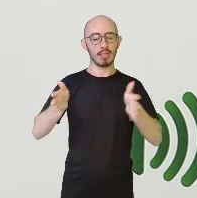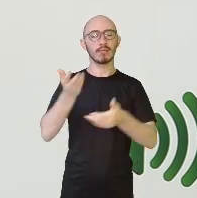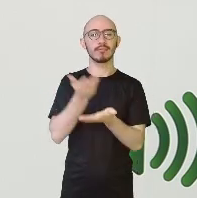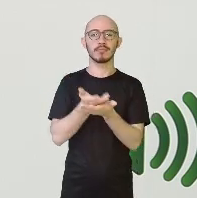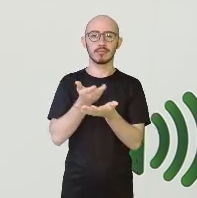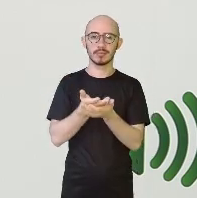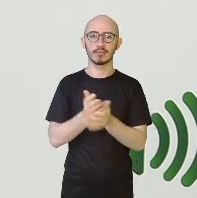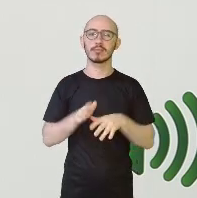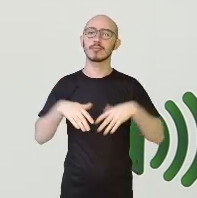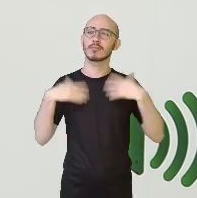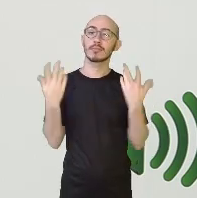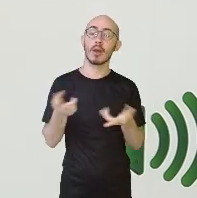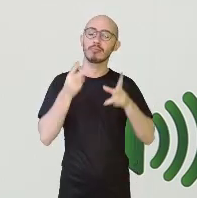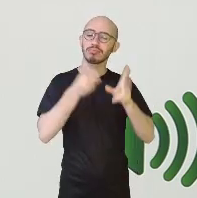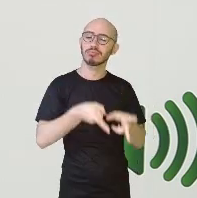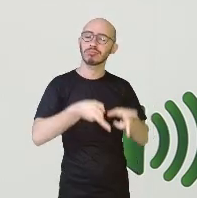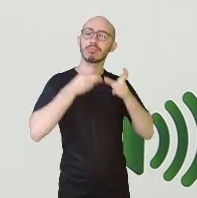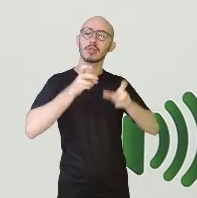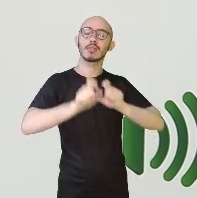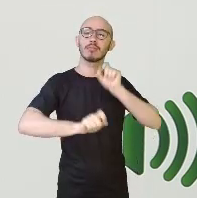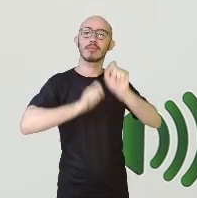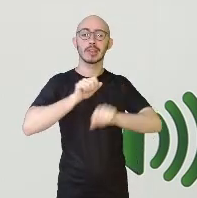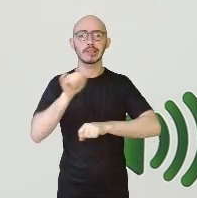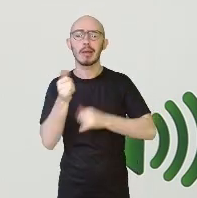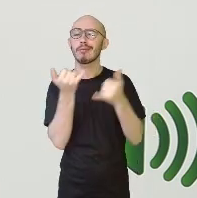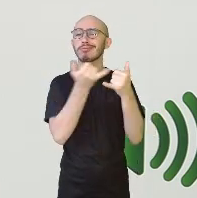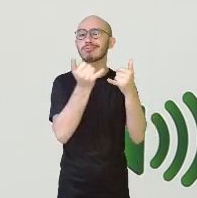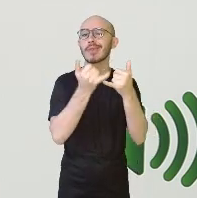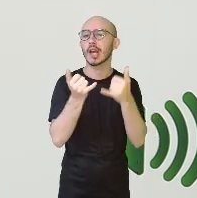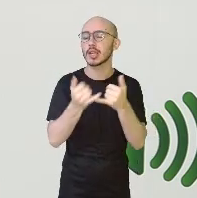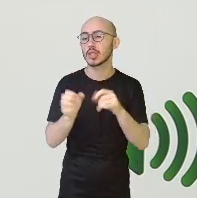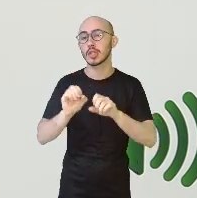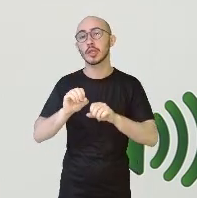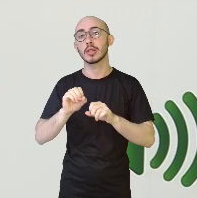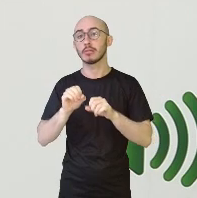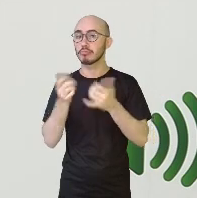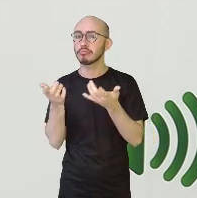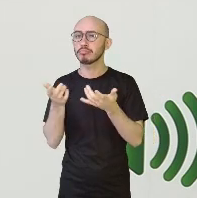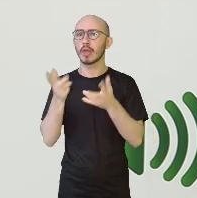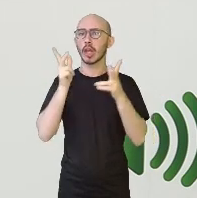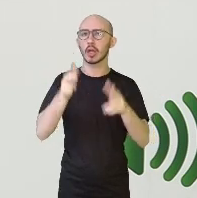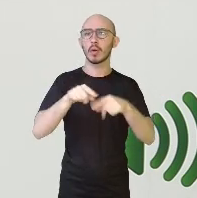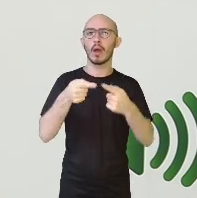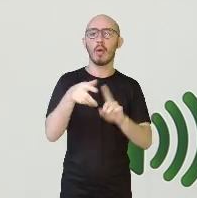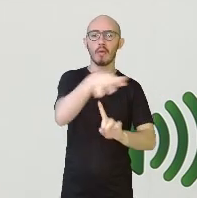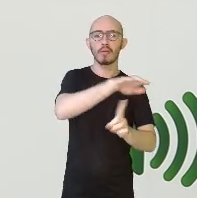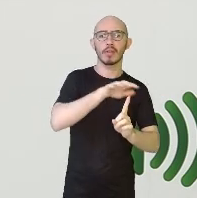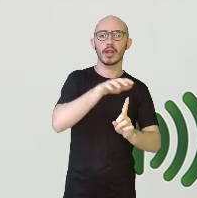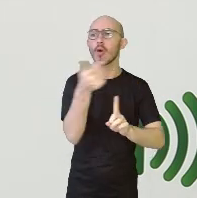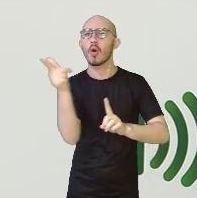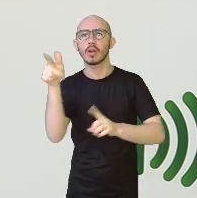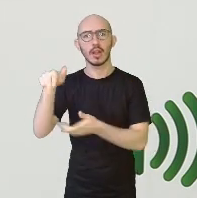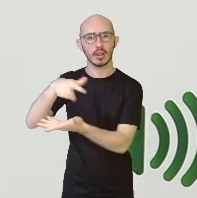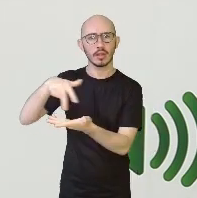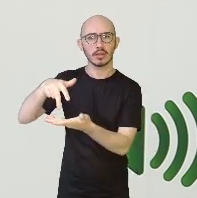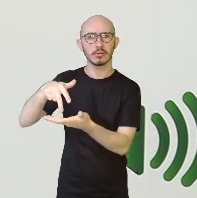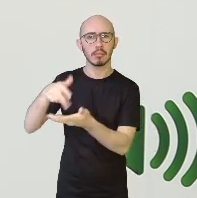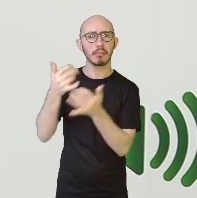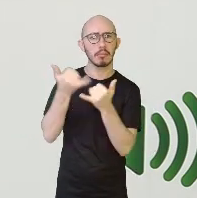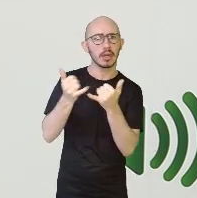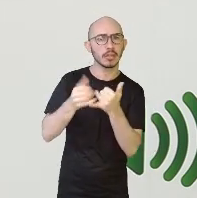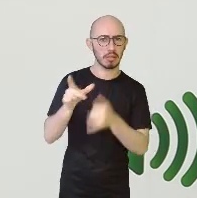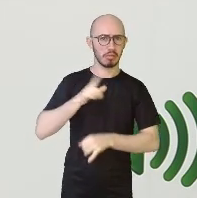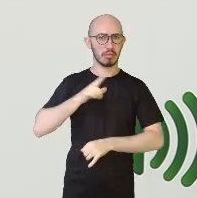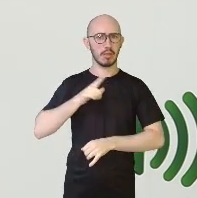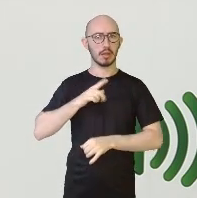hoje. Perceber se tem algo parecido, se tem algo semelhante do frevo com alguma dança que você já conhece.